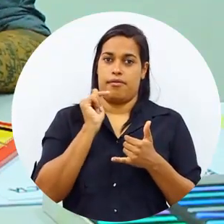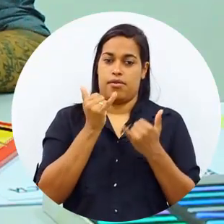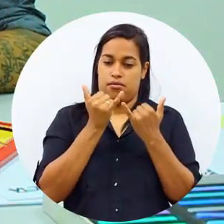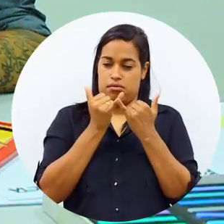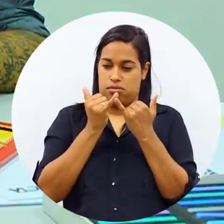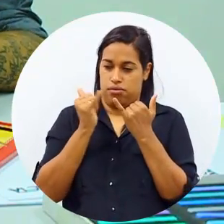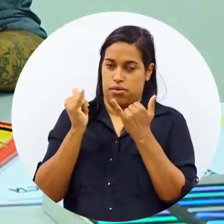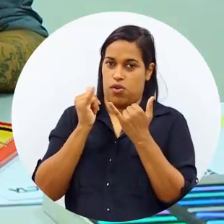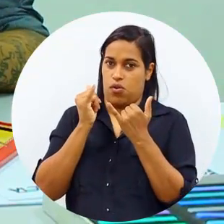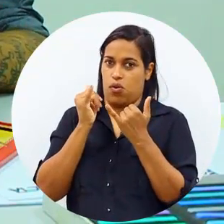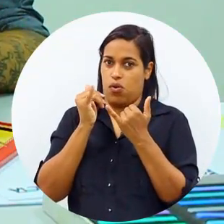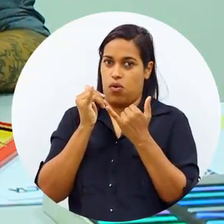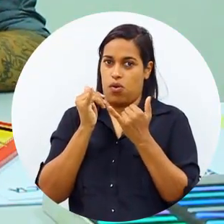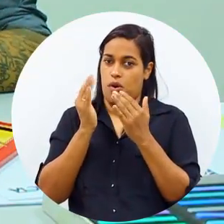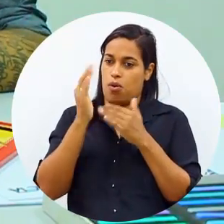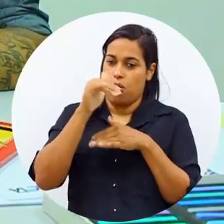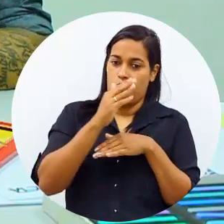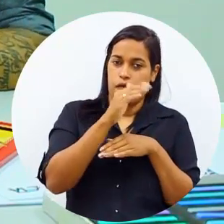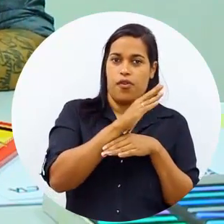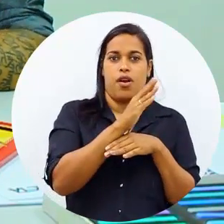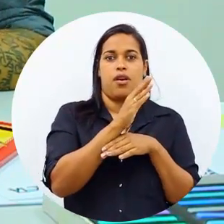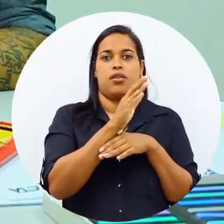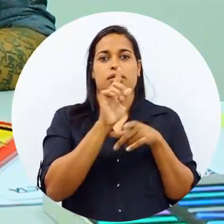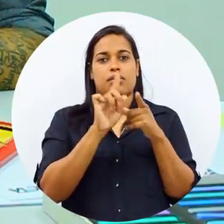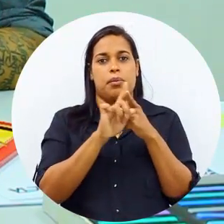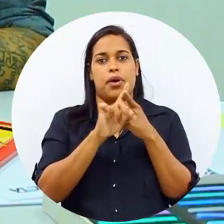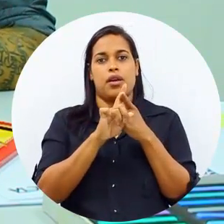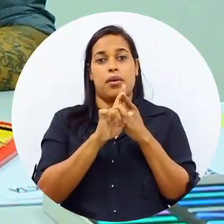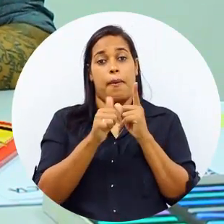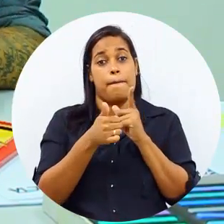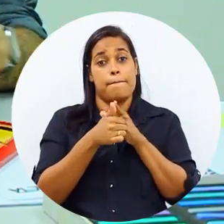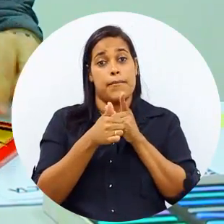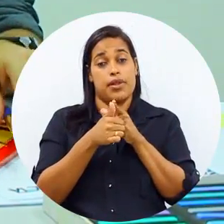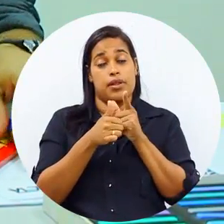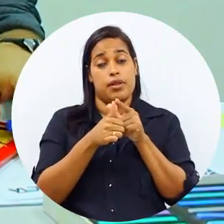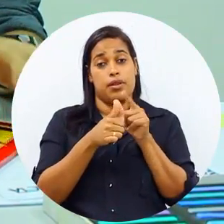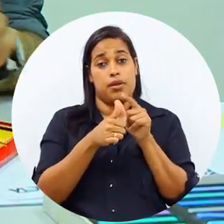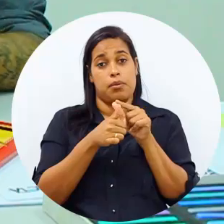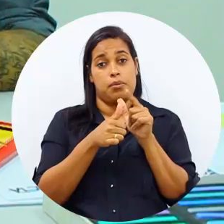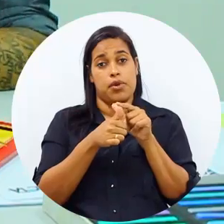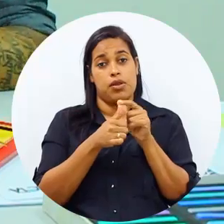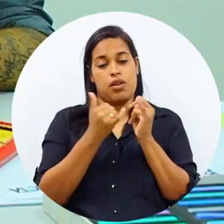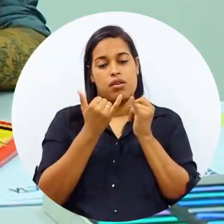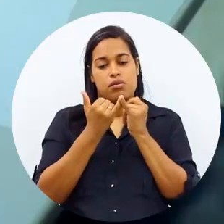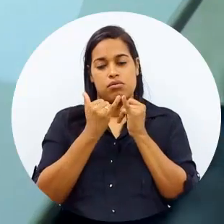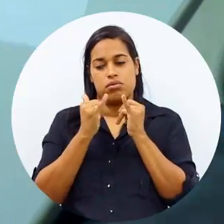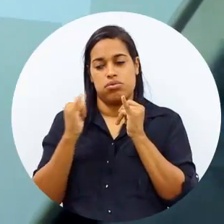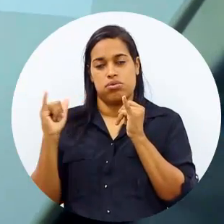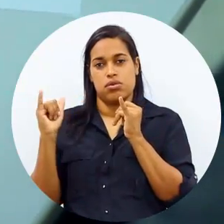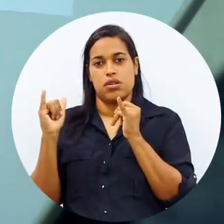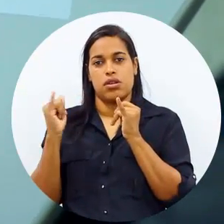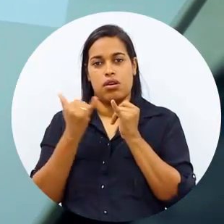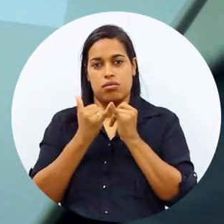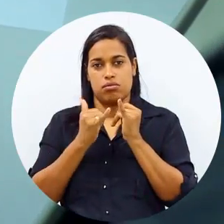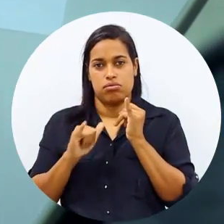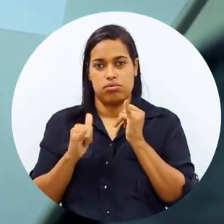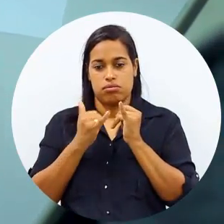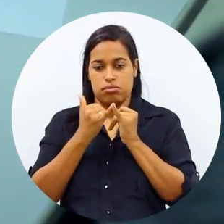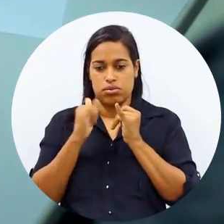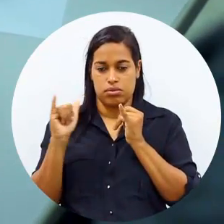esse contraste entre curva e reta. Primeiro, nossas linhas